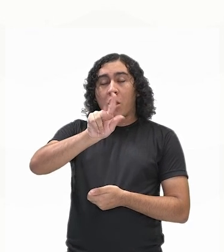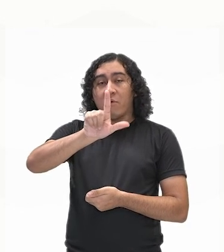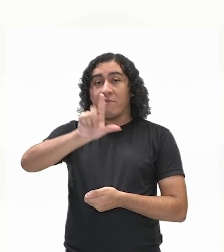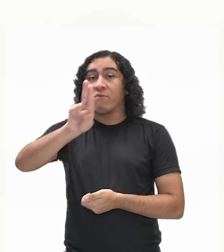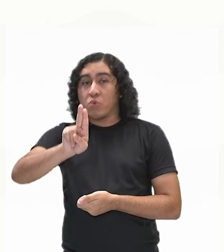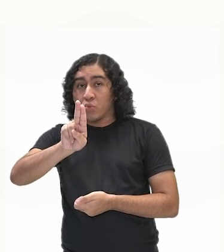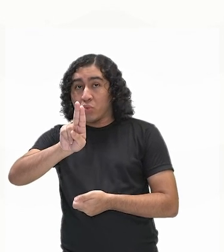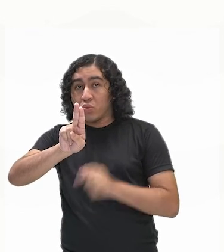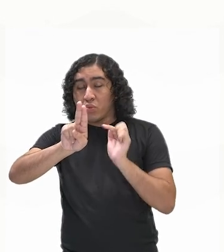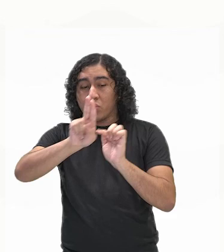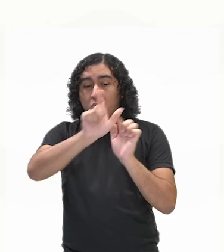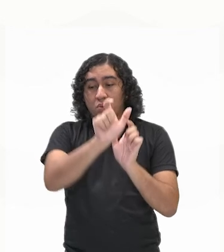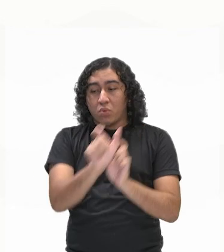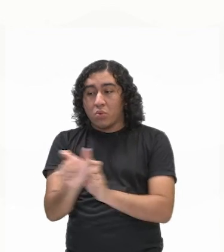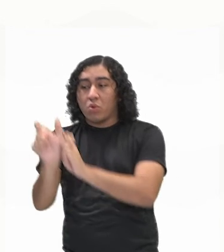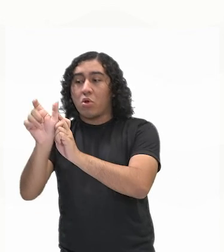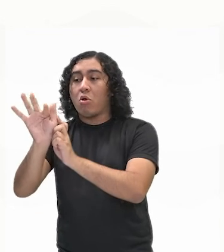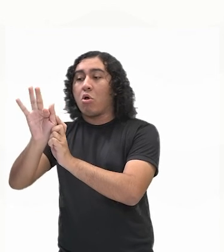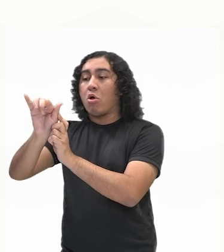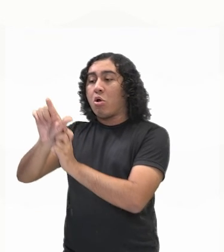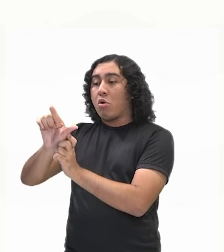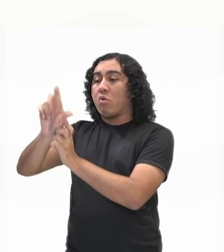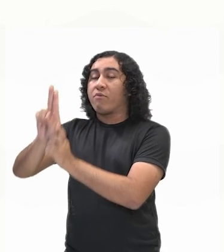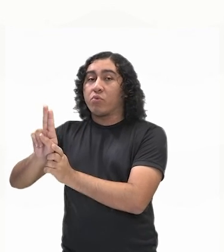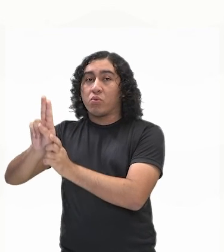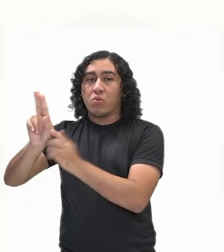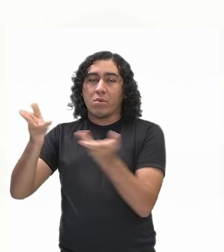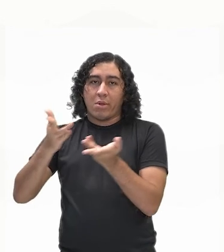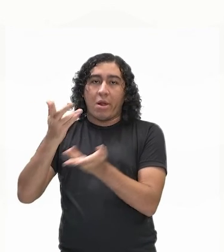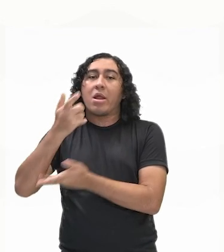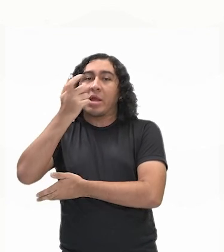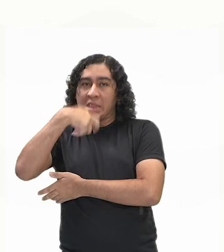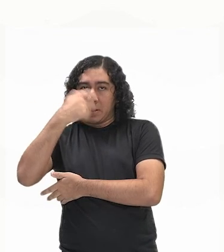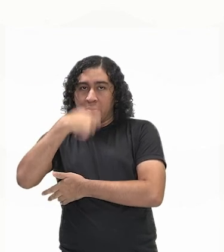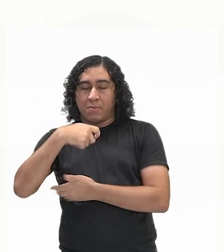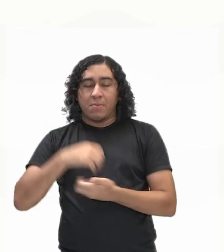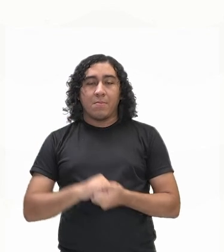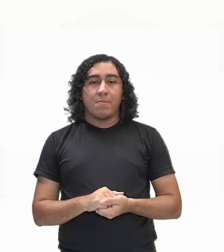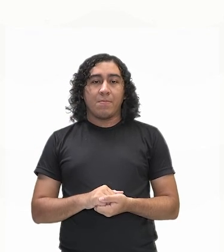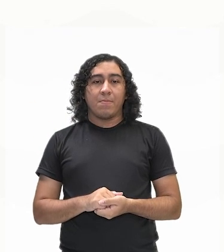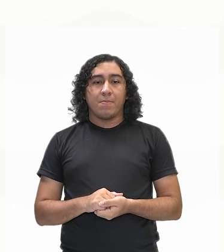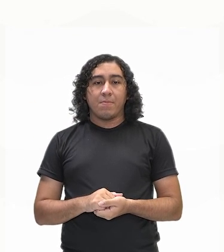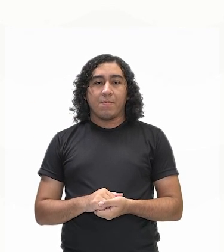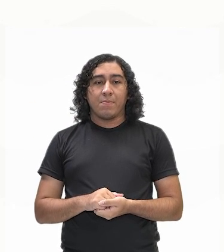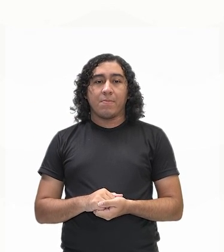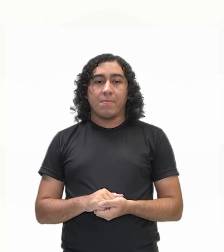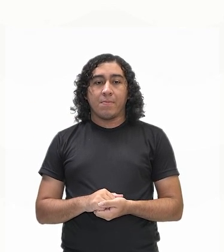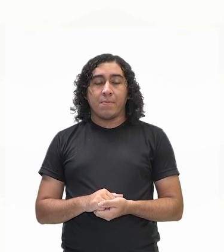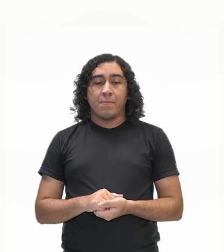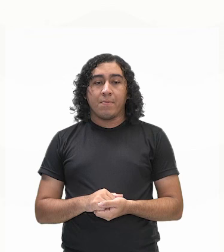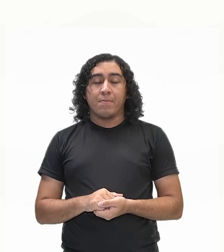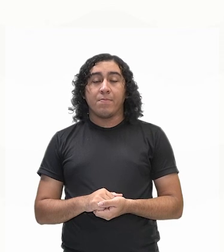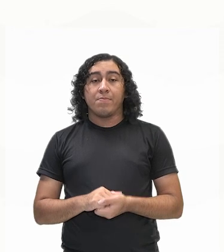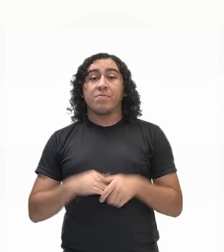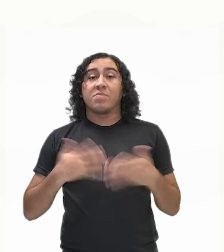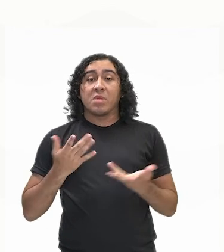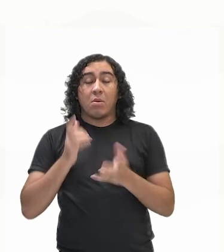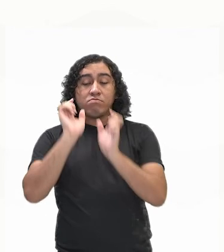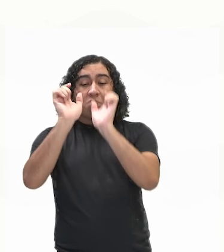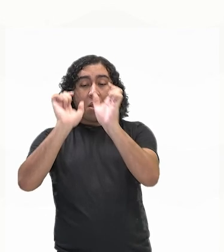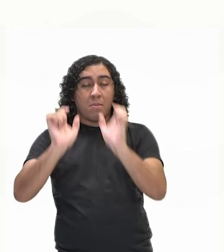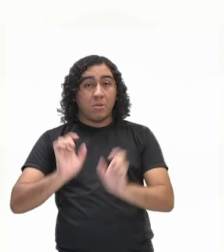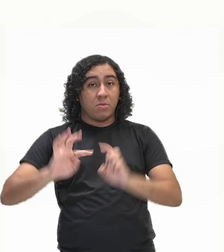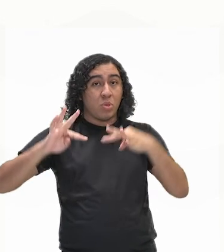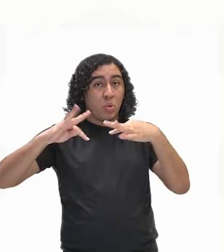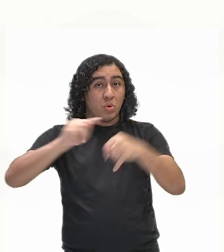ficou flu. Então, a through ache can be a sign of getting the flu. Bom, todas essas palavrinhas aí,